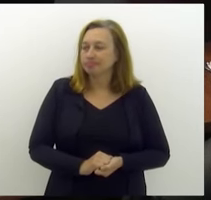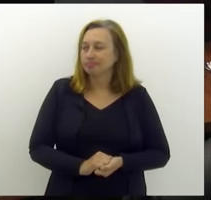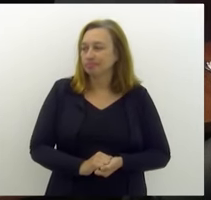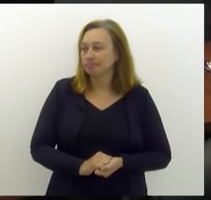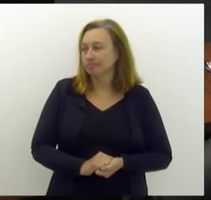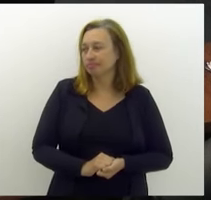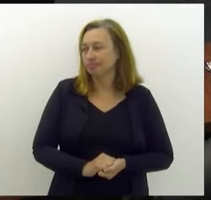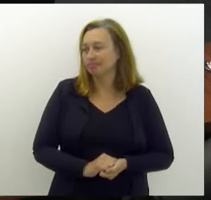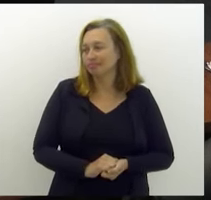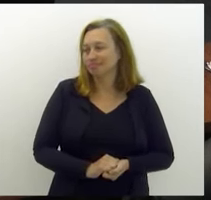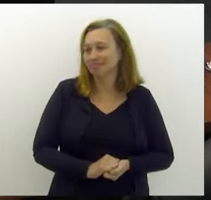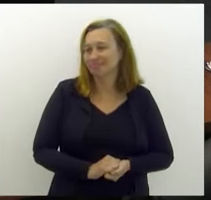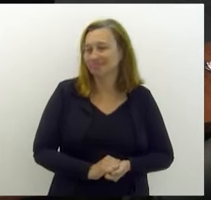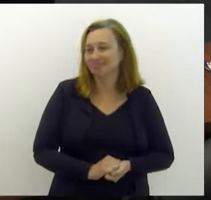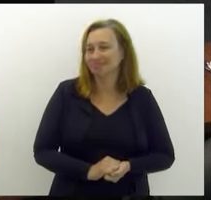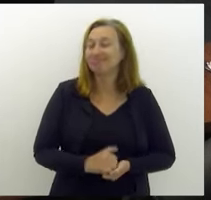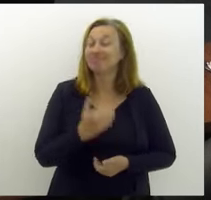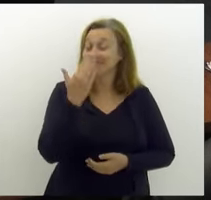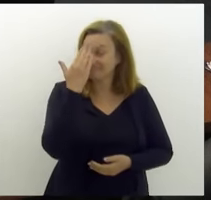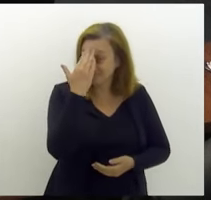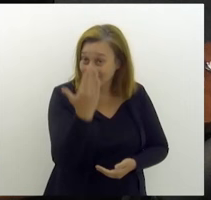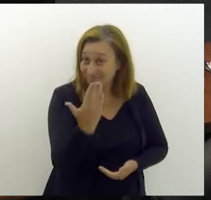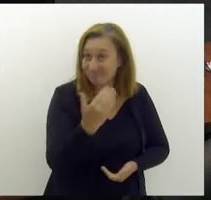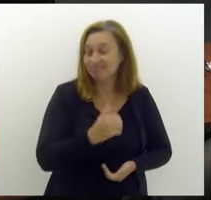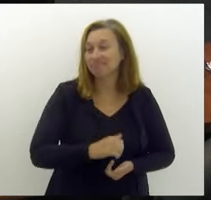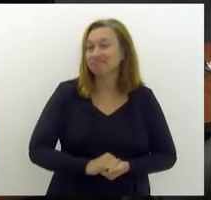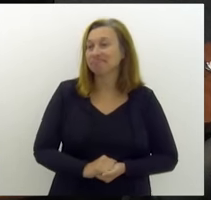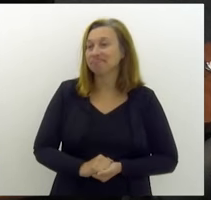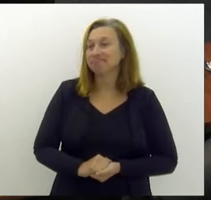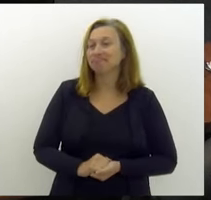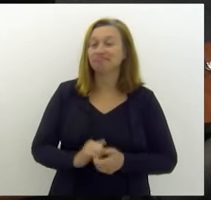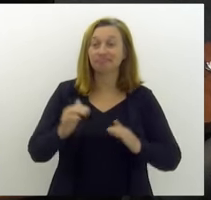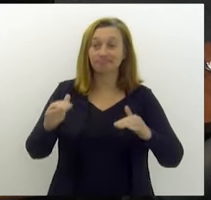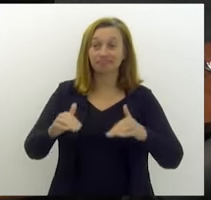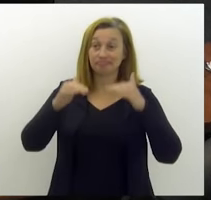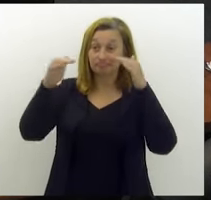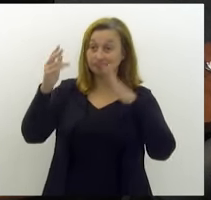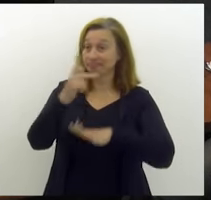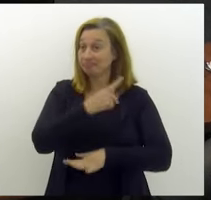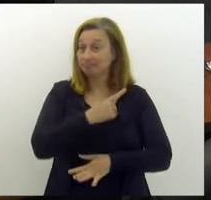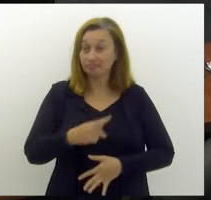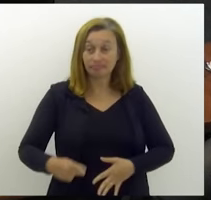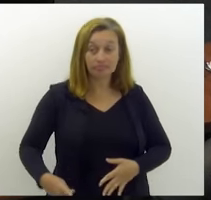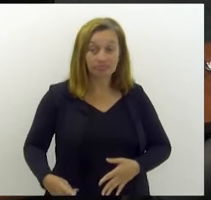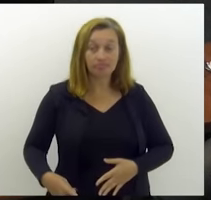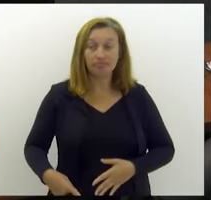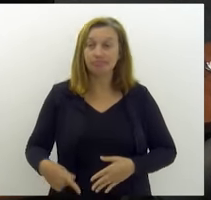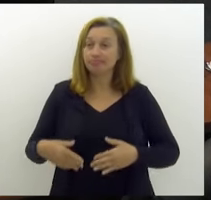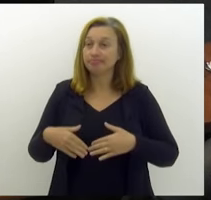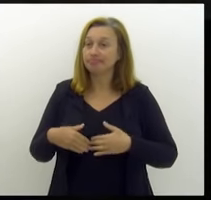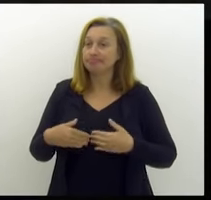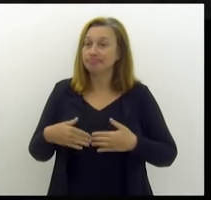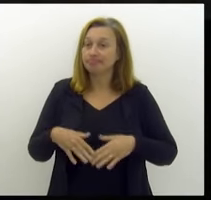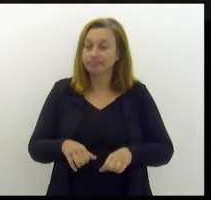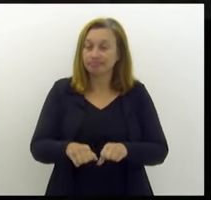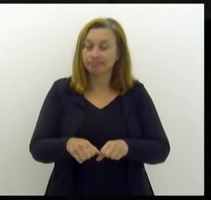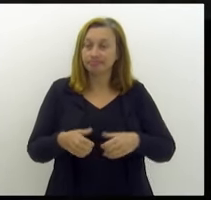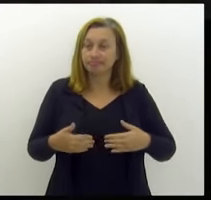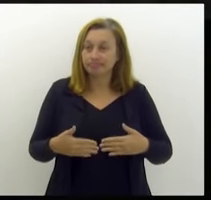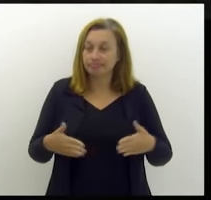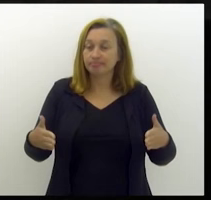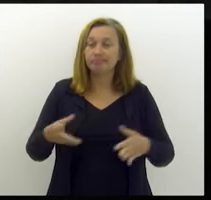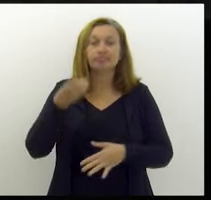minutos Obrigada excelentíssima presidenta dessa sessão deputada Dani